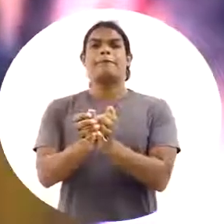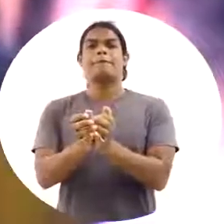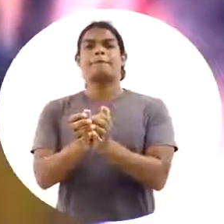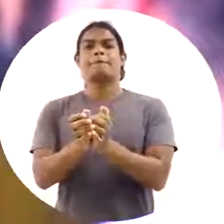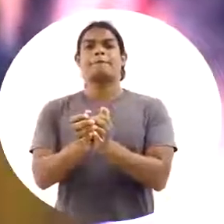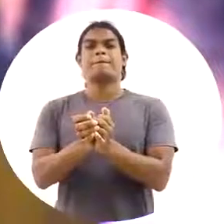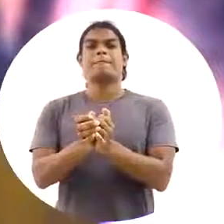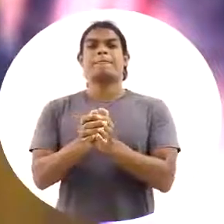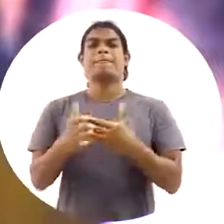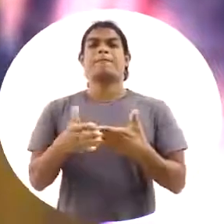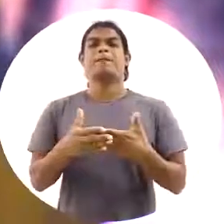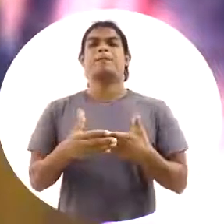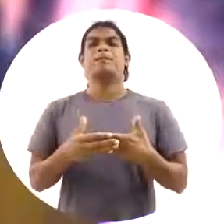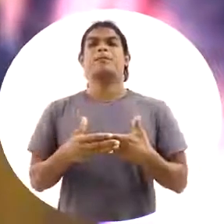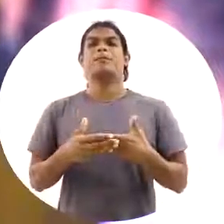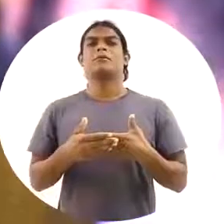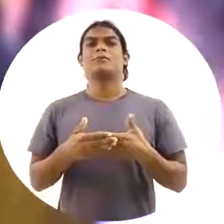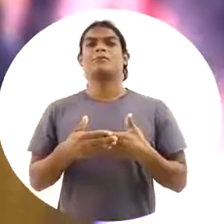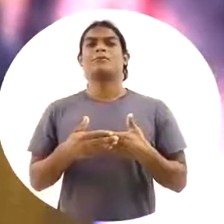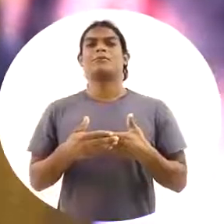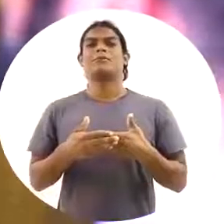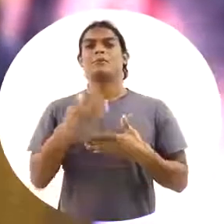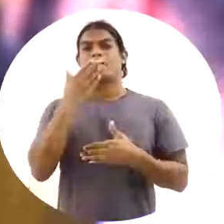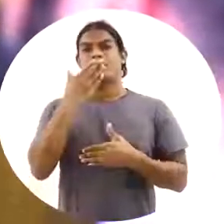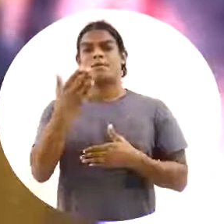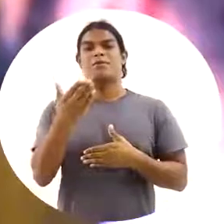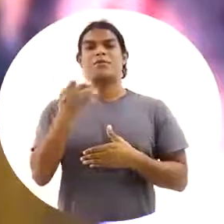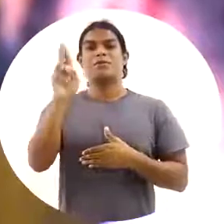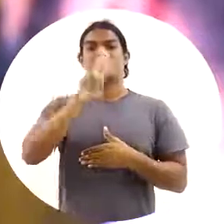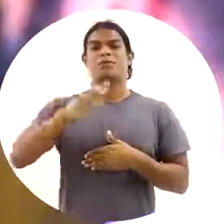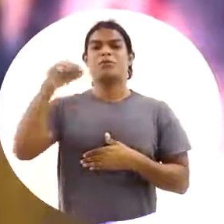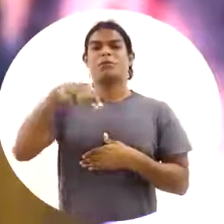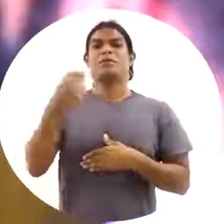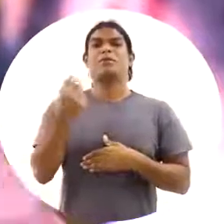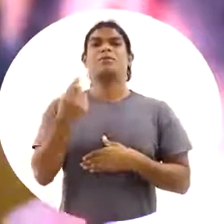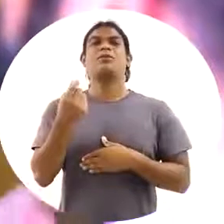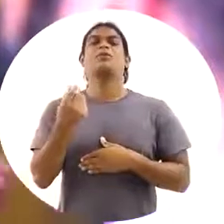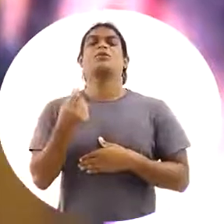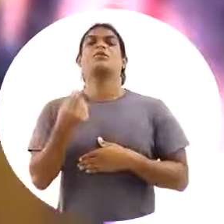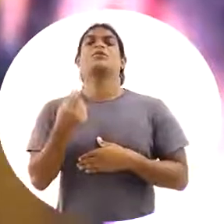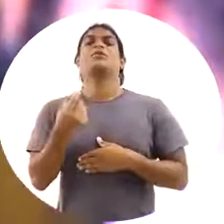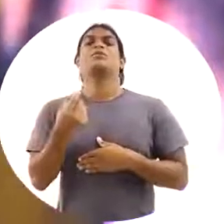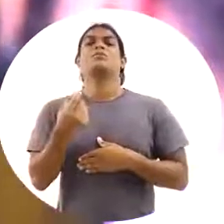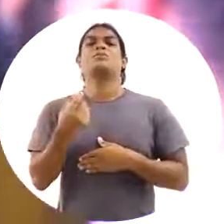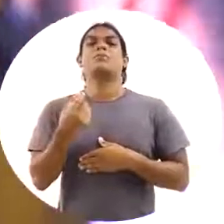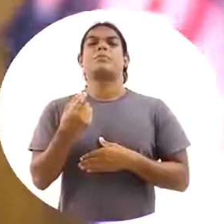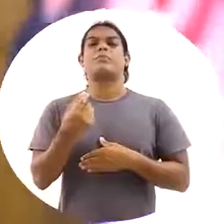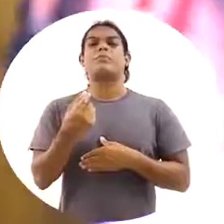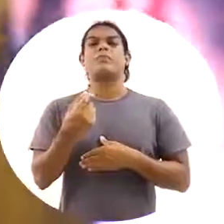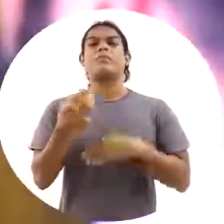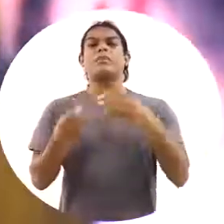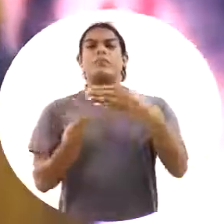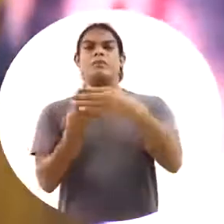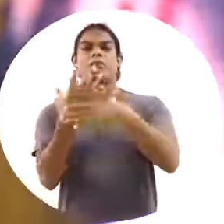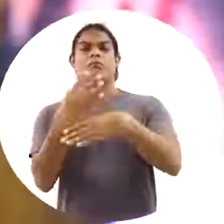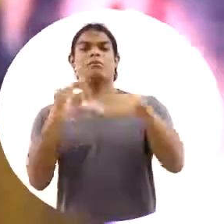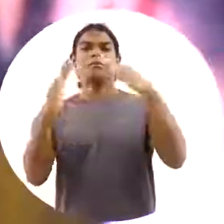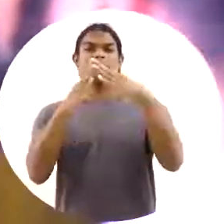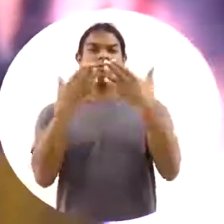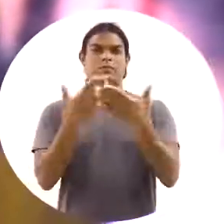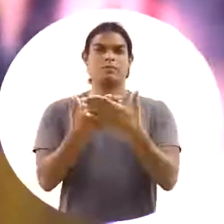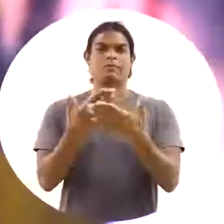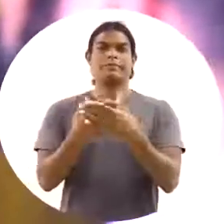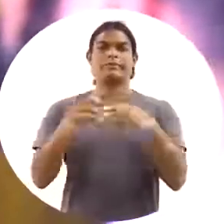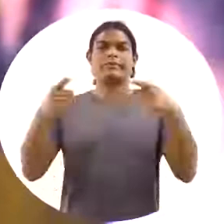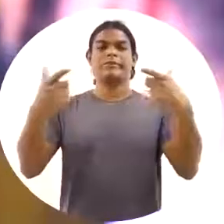seria o equipamento escolhido, um equipamento de educação. A prefeitura doou o terreno, que era justamente no